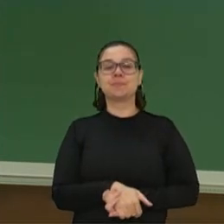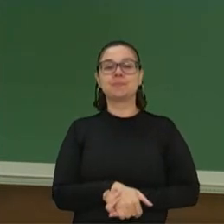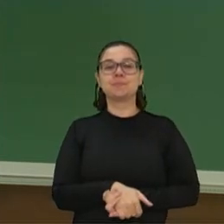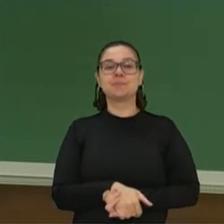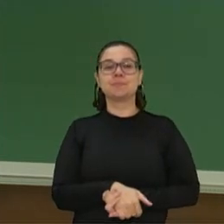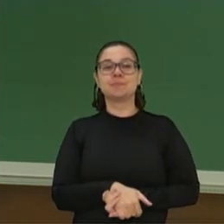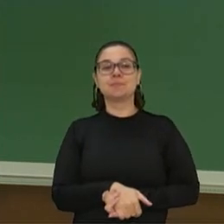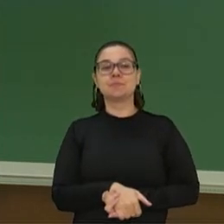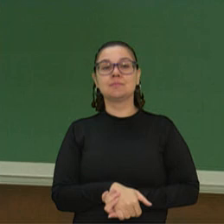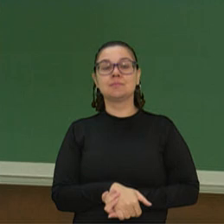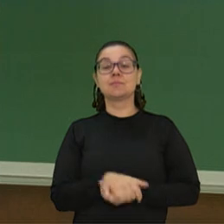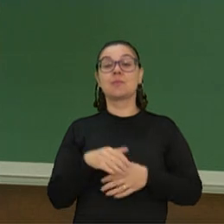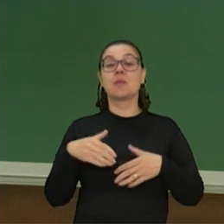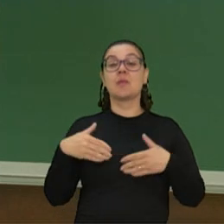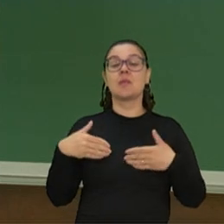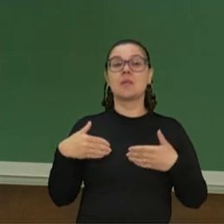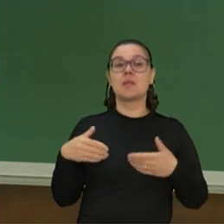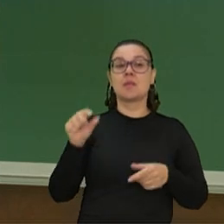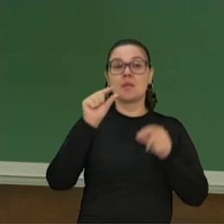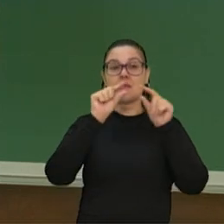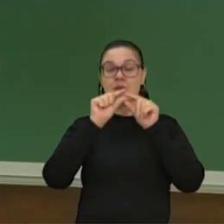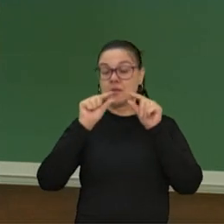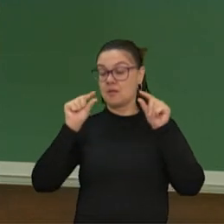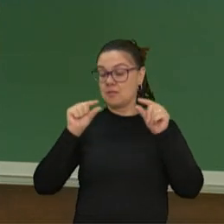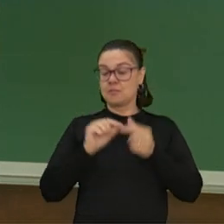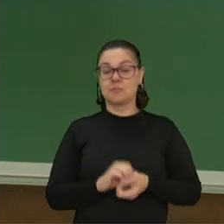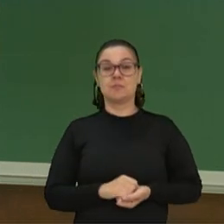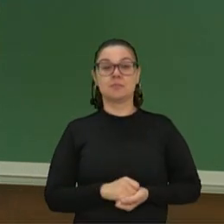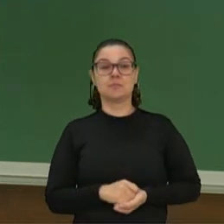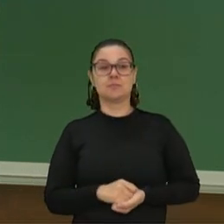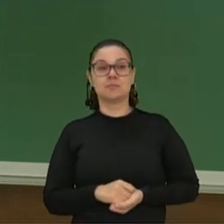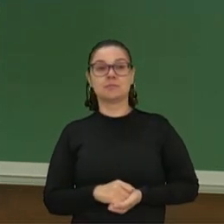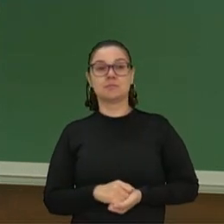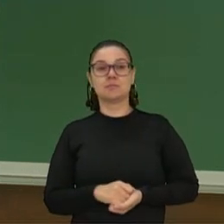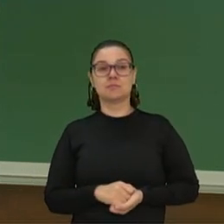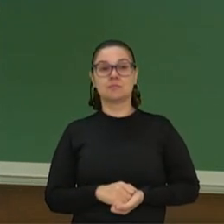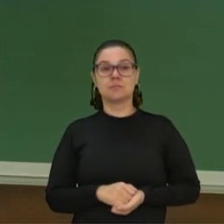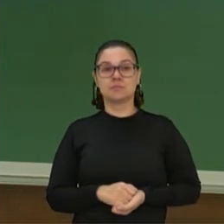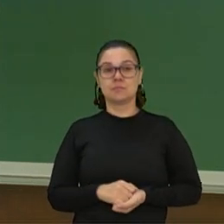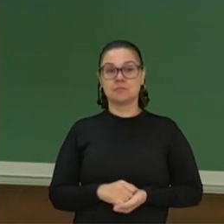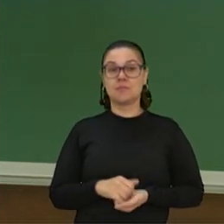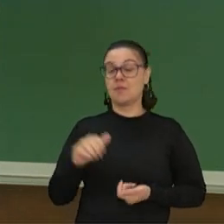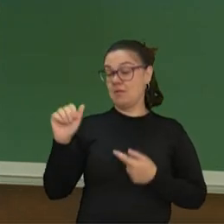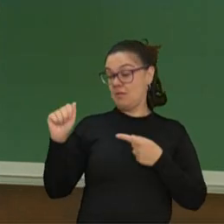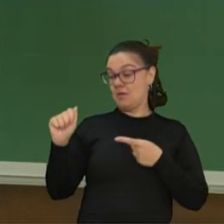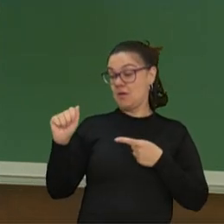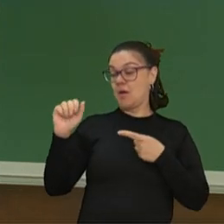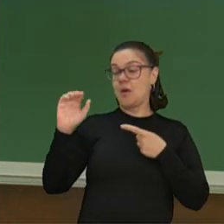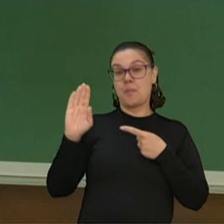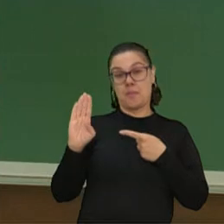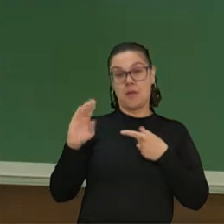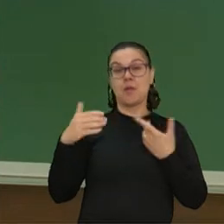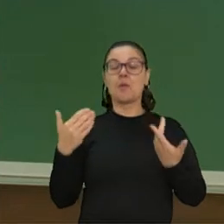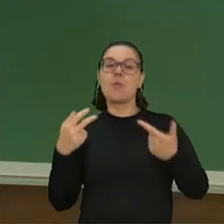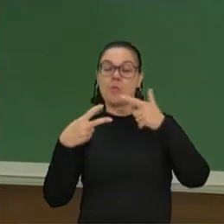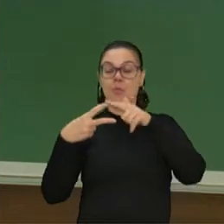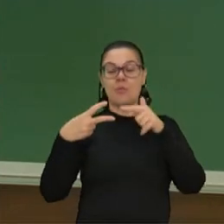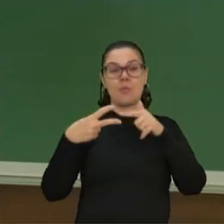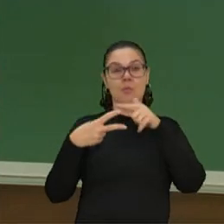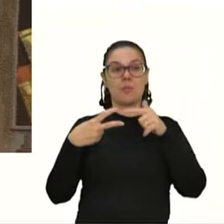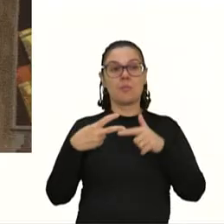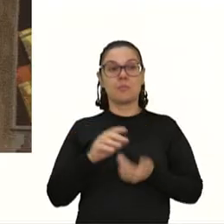meme? Né? Quem é? Ó, who is the personality in the picture? Martin Luther King ou William